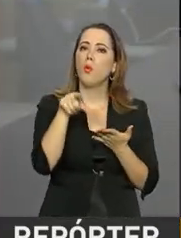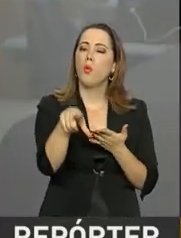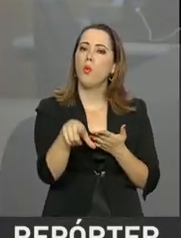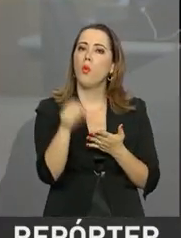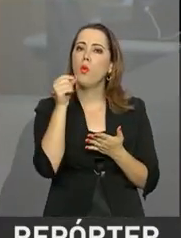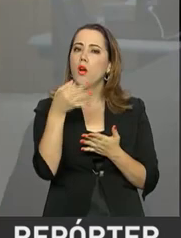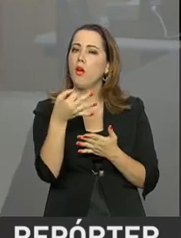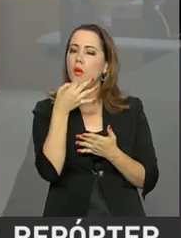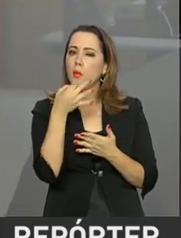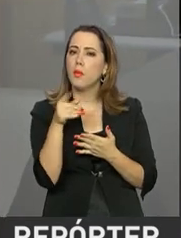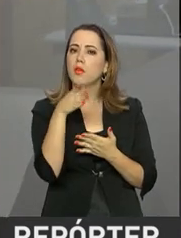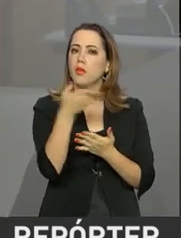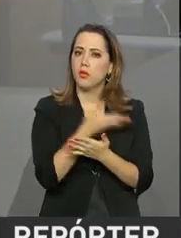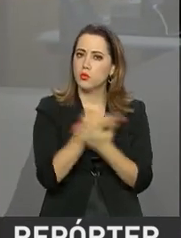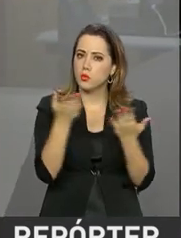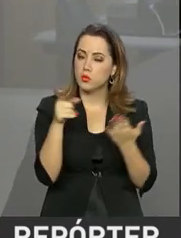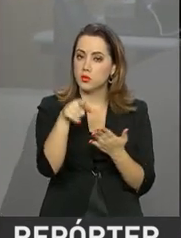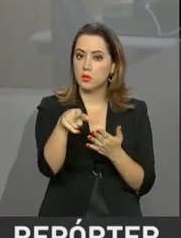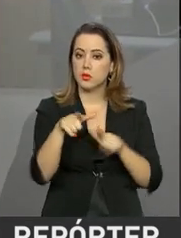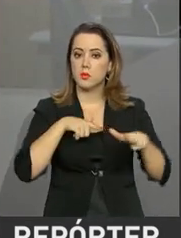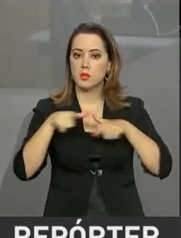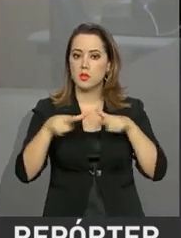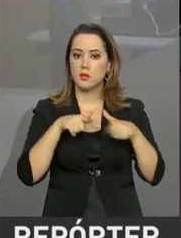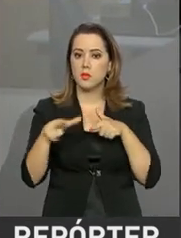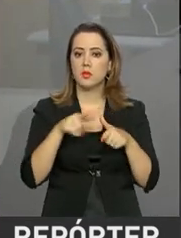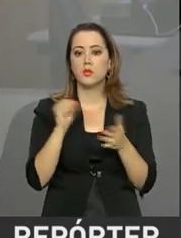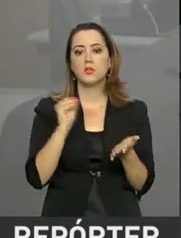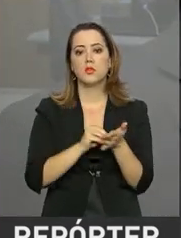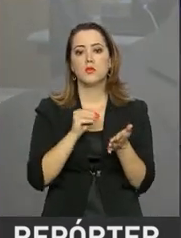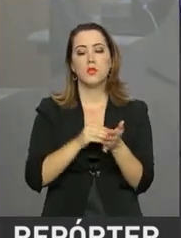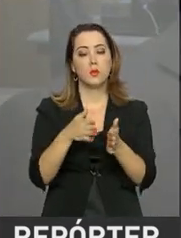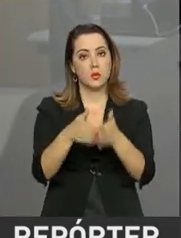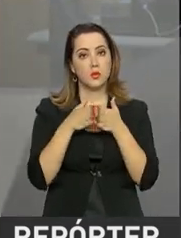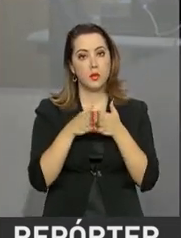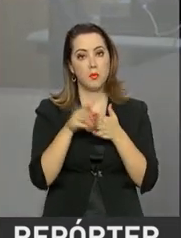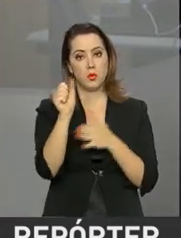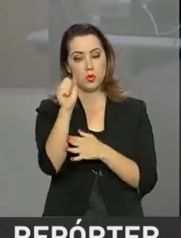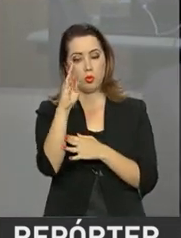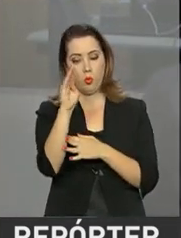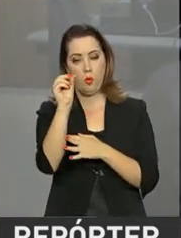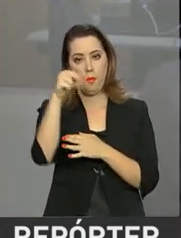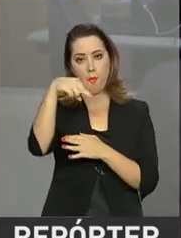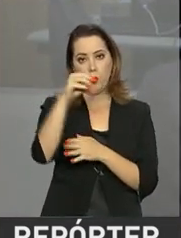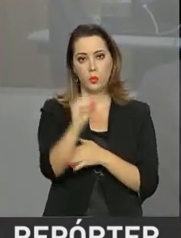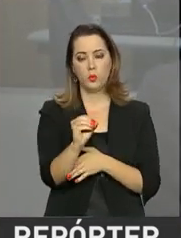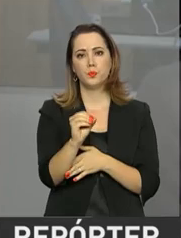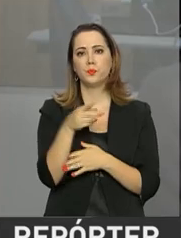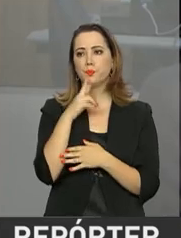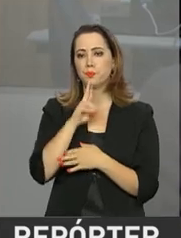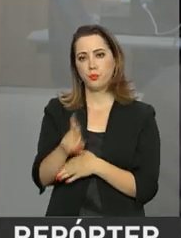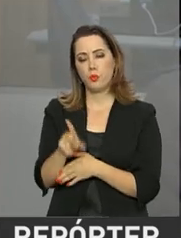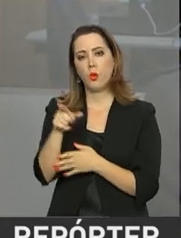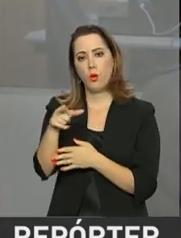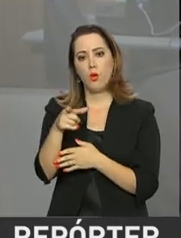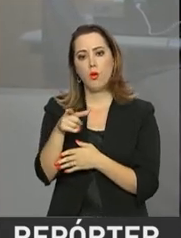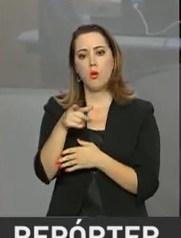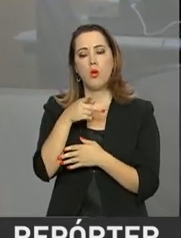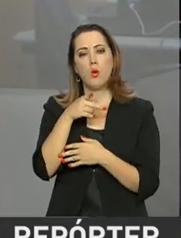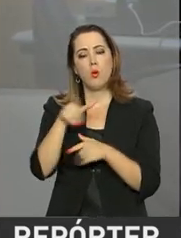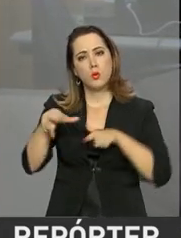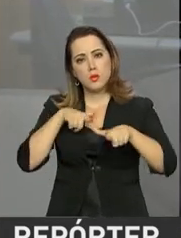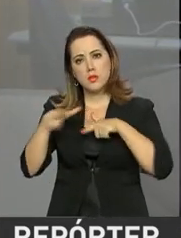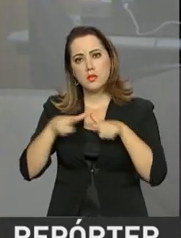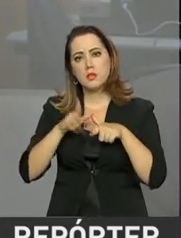o senhor dá para os trabalhadores que ainda não requereram o abono salarial aqueles trabalhadores que